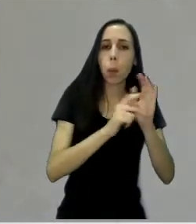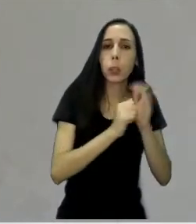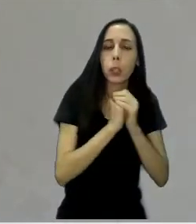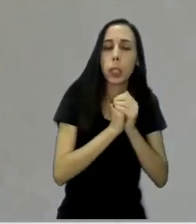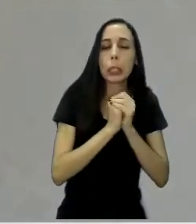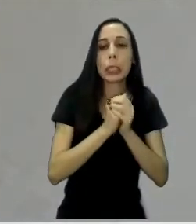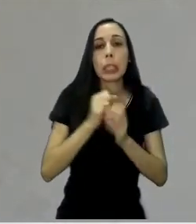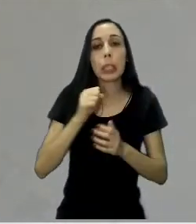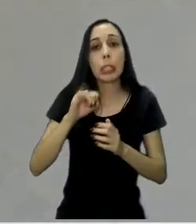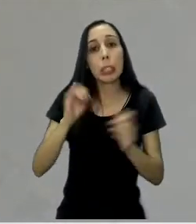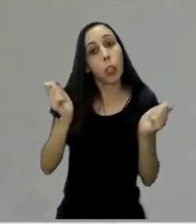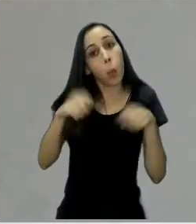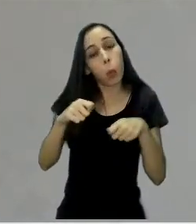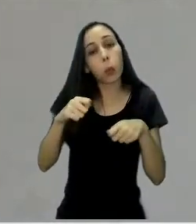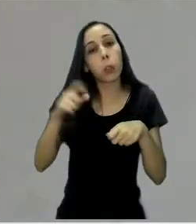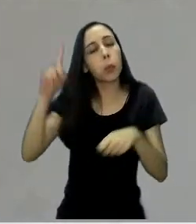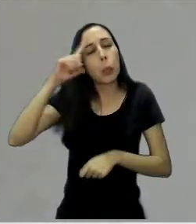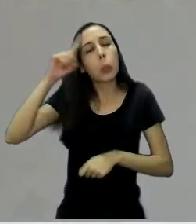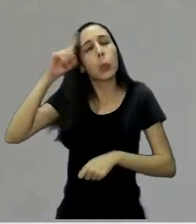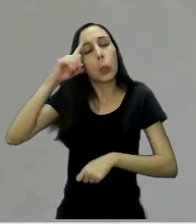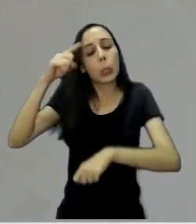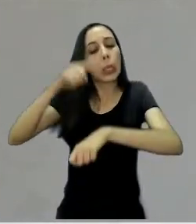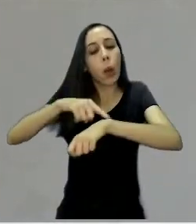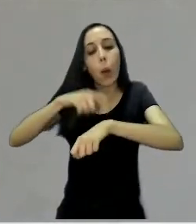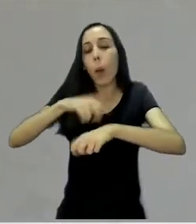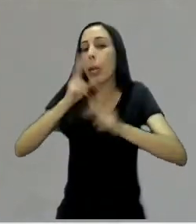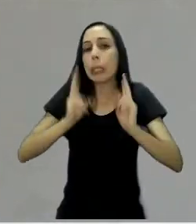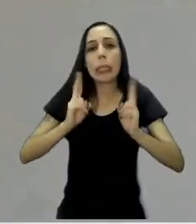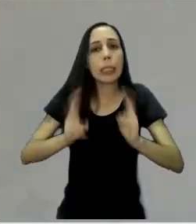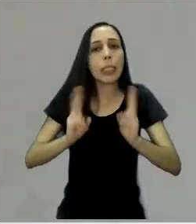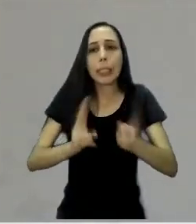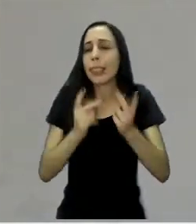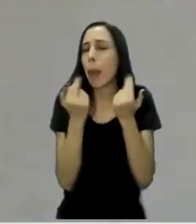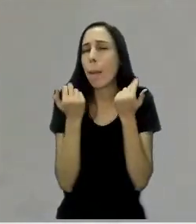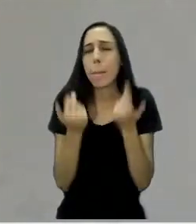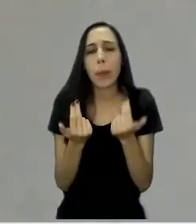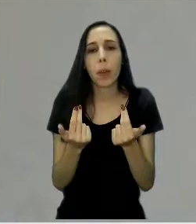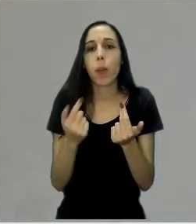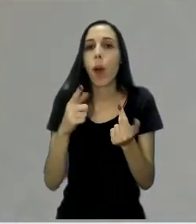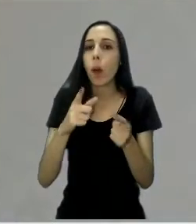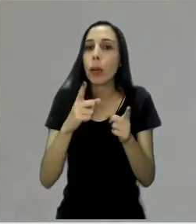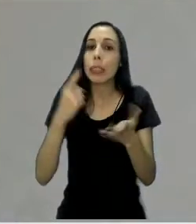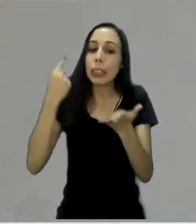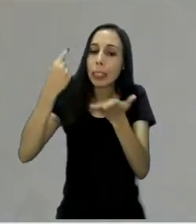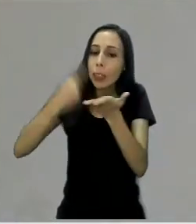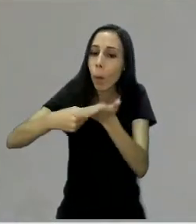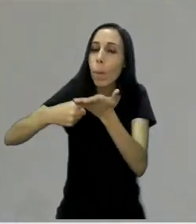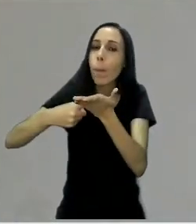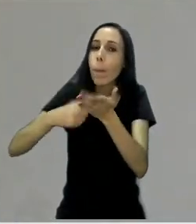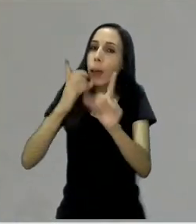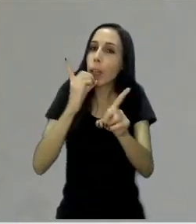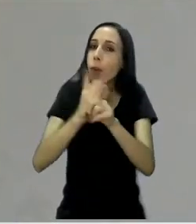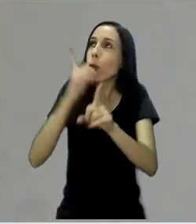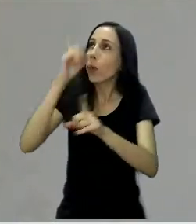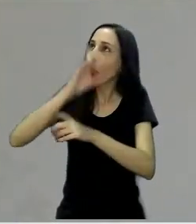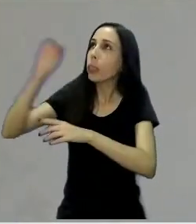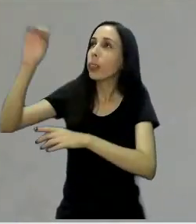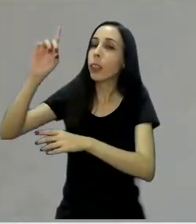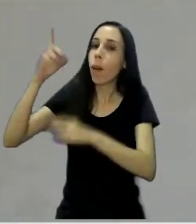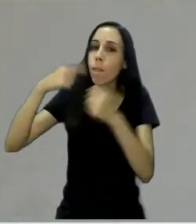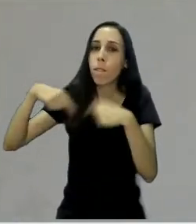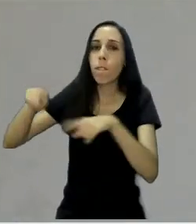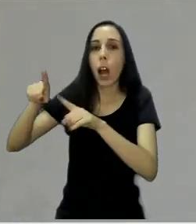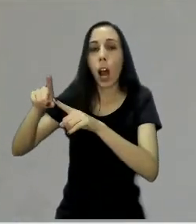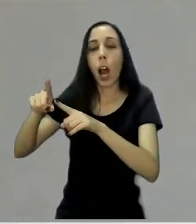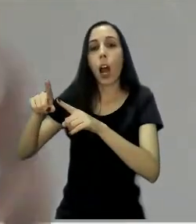de oração, como eu disse, se possível todos os dias na mesma hora, no mesmo lugar, marque um encontro com